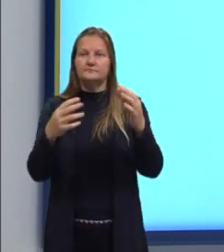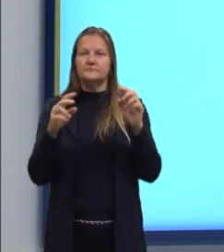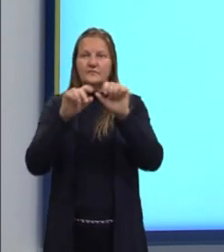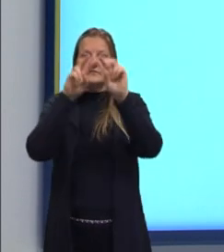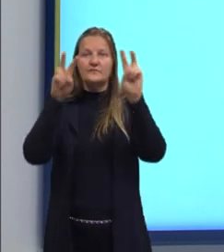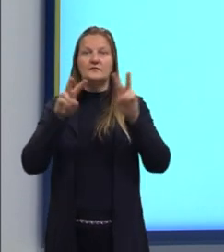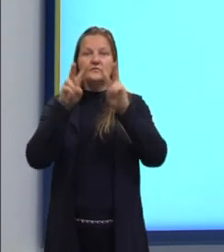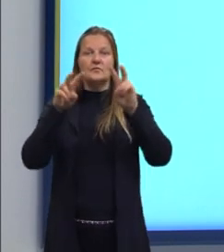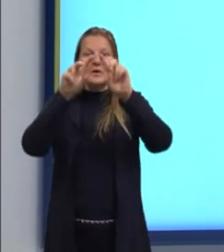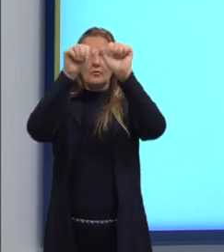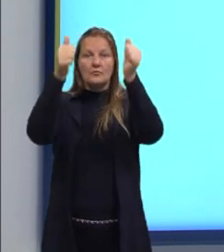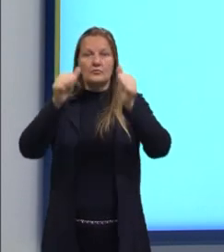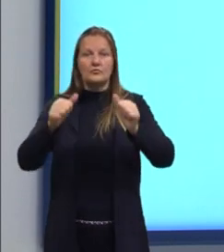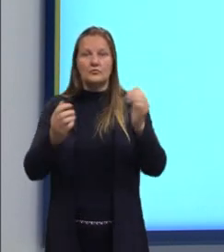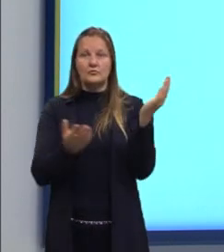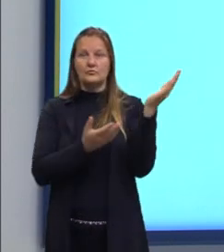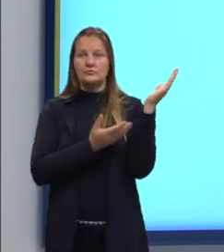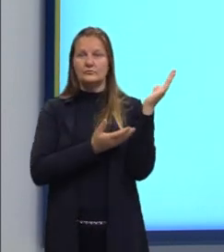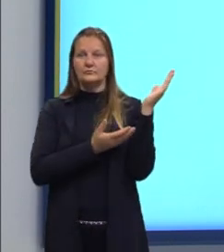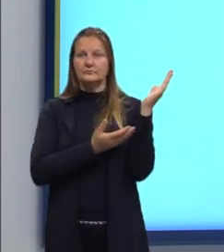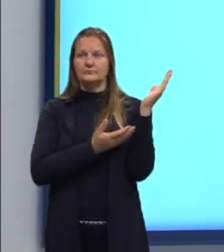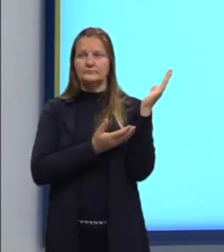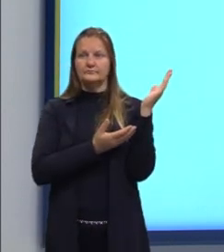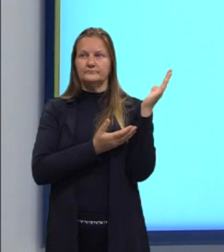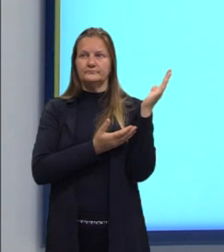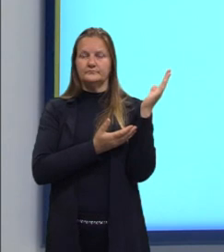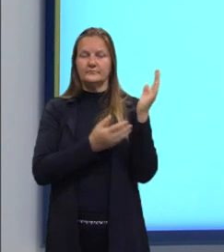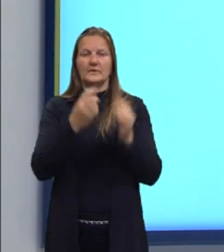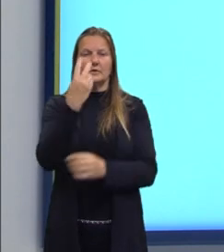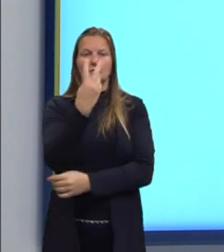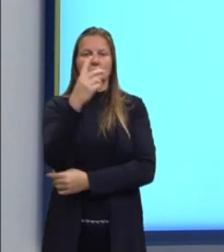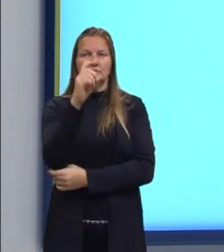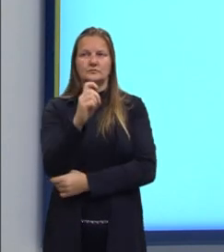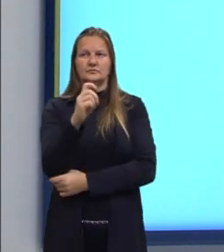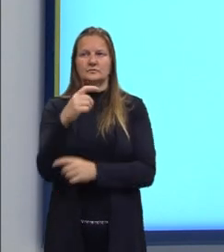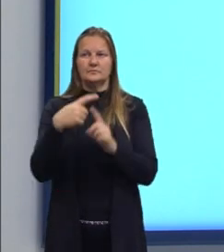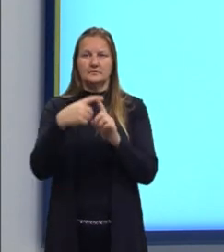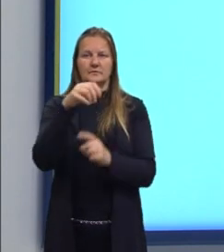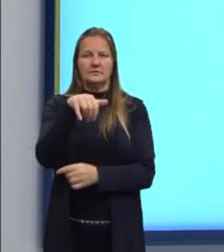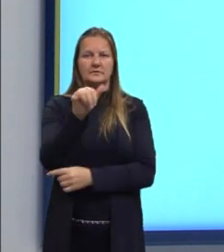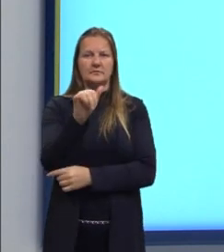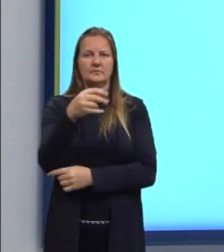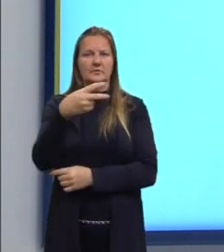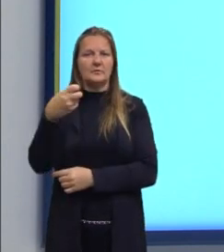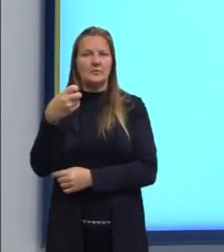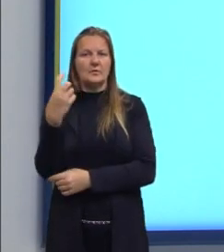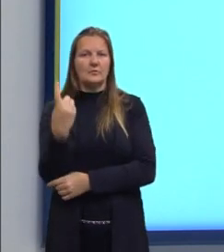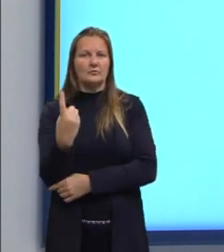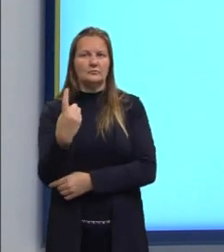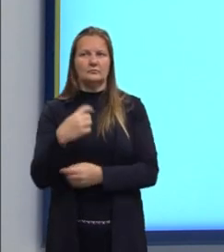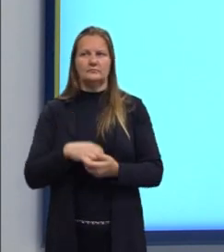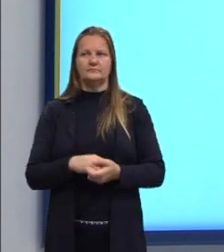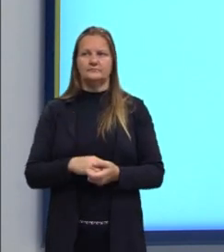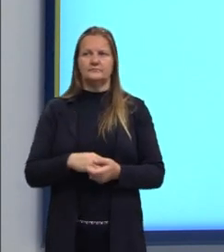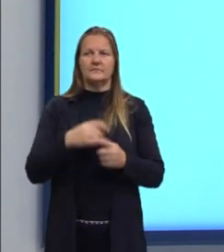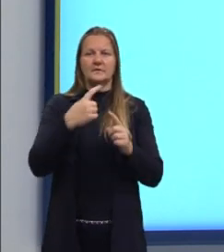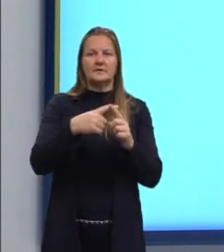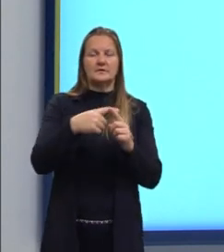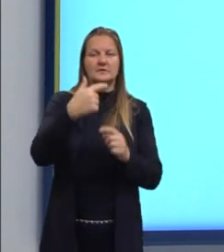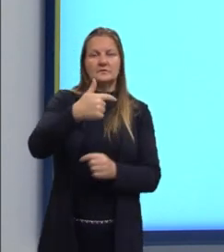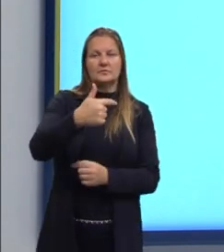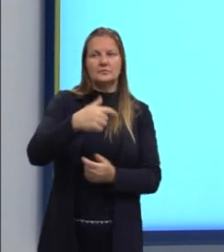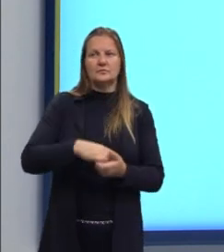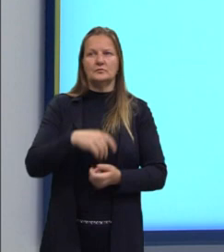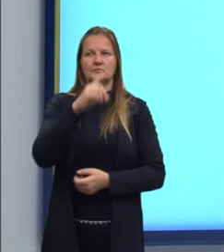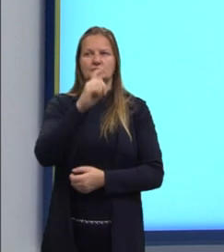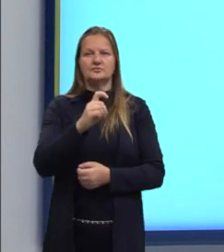nós temos um sistema a primeira equação 2x + Y = 1 e segundo equação